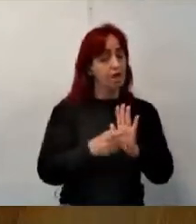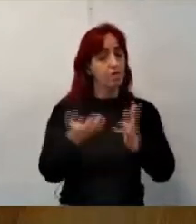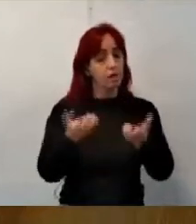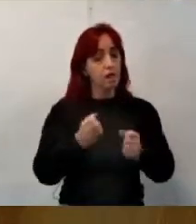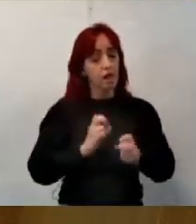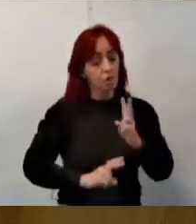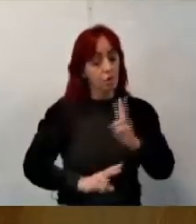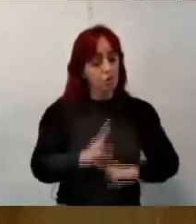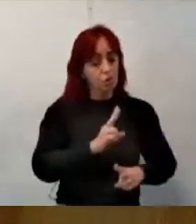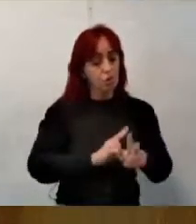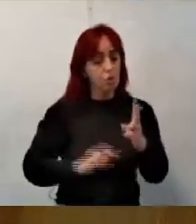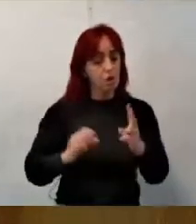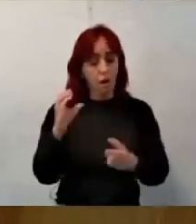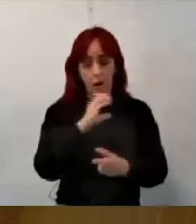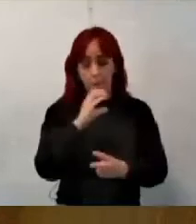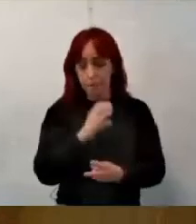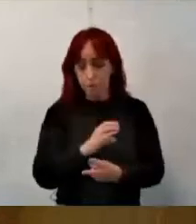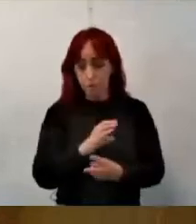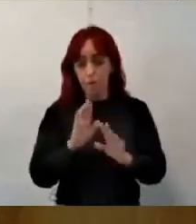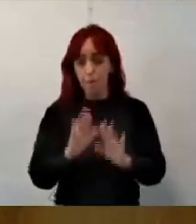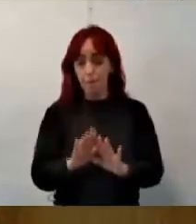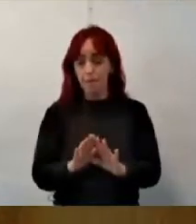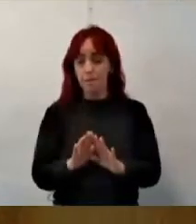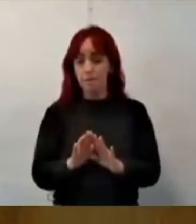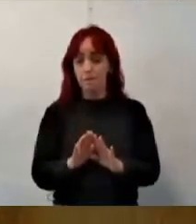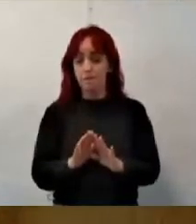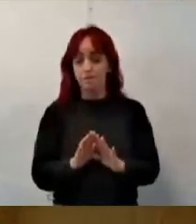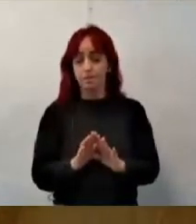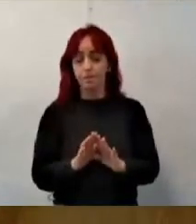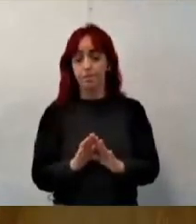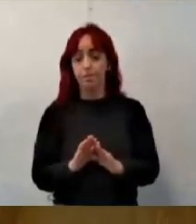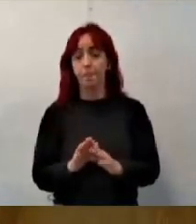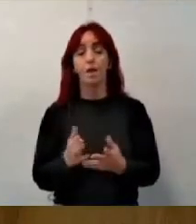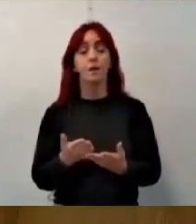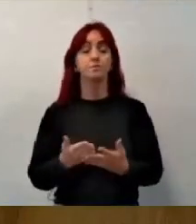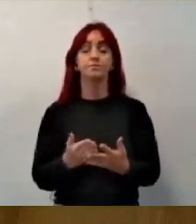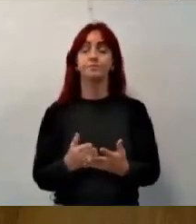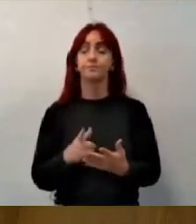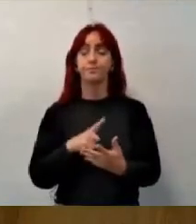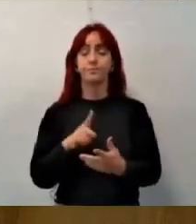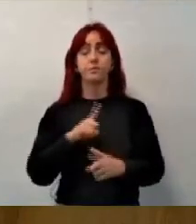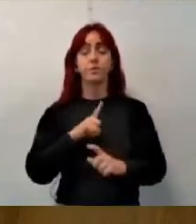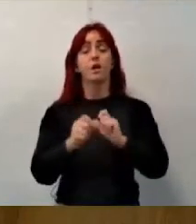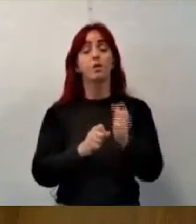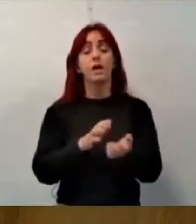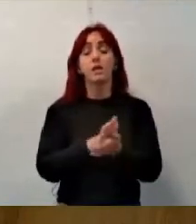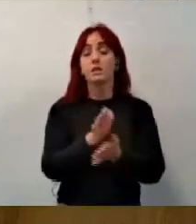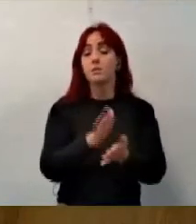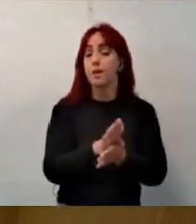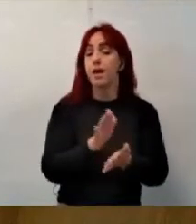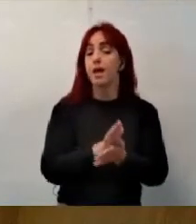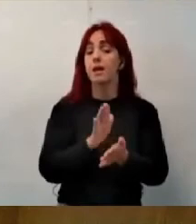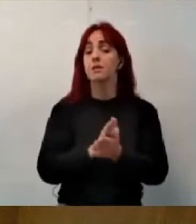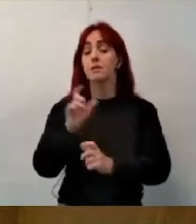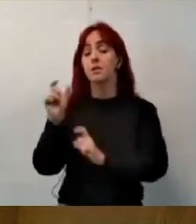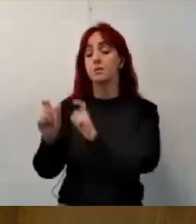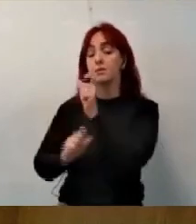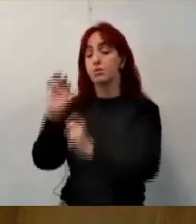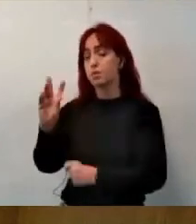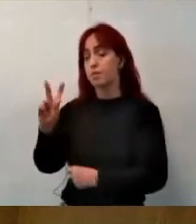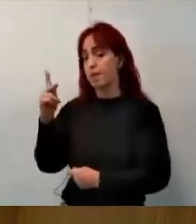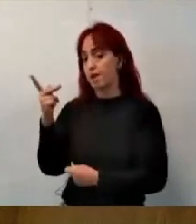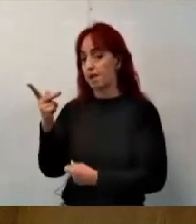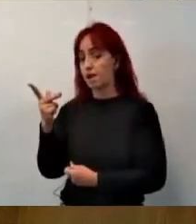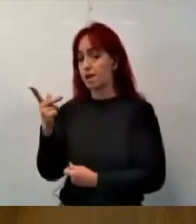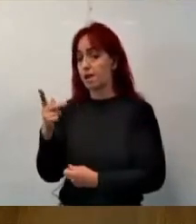implica em despesa no bolso do cidadão de Belo Horizonte porque vai custar caro essa brincadeira